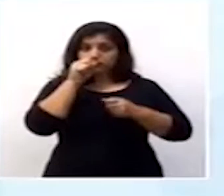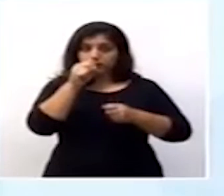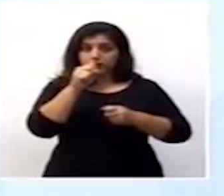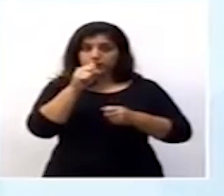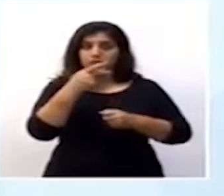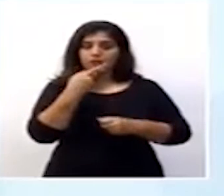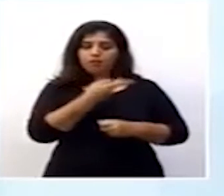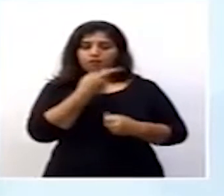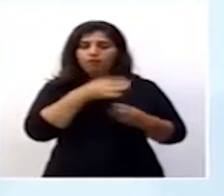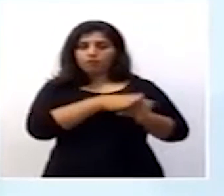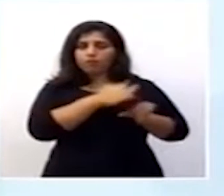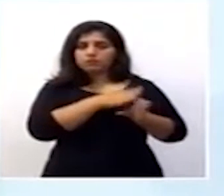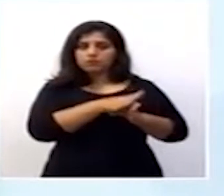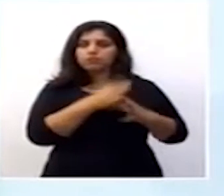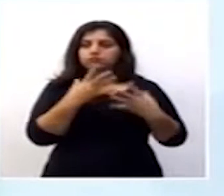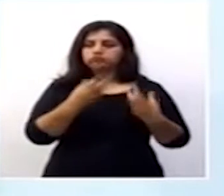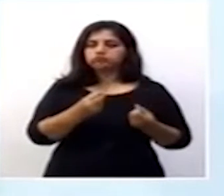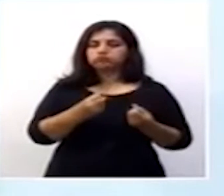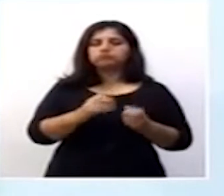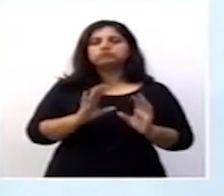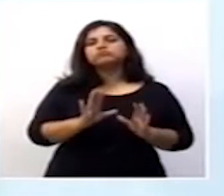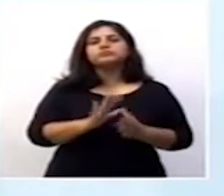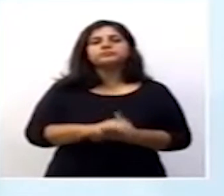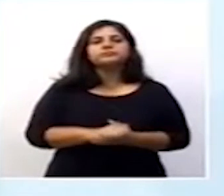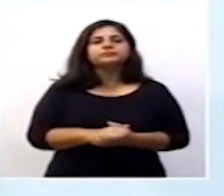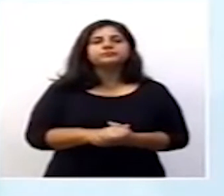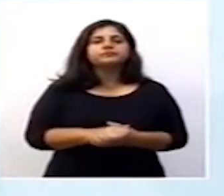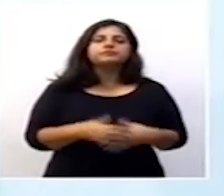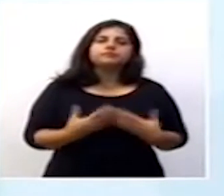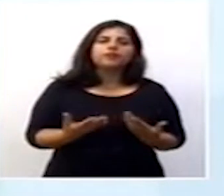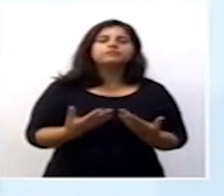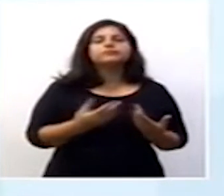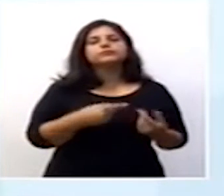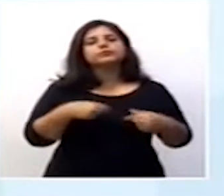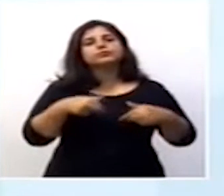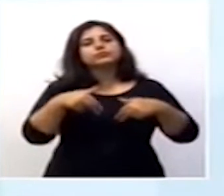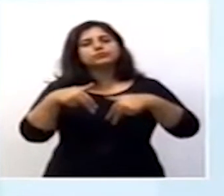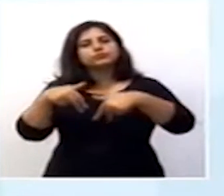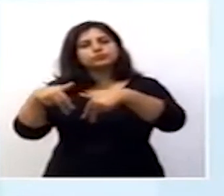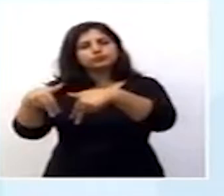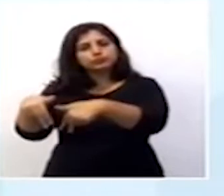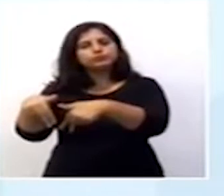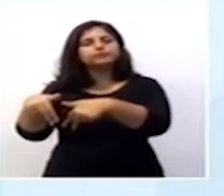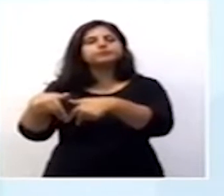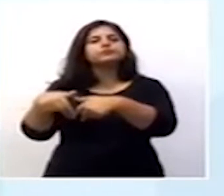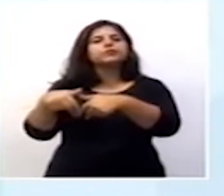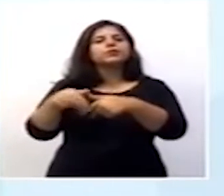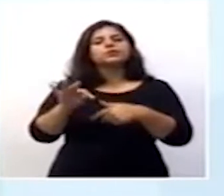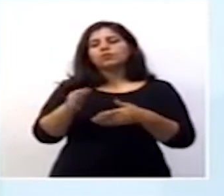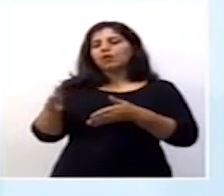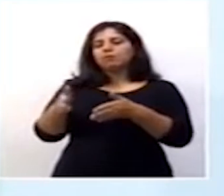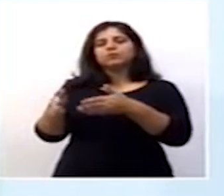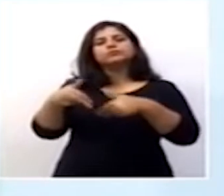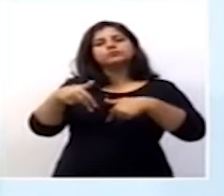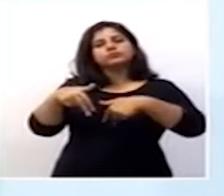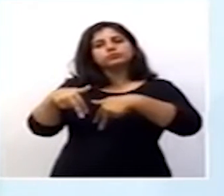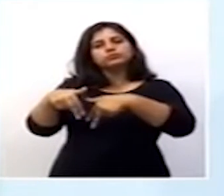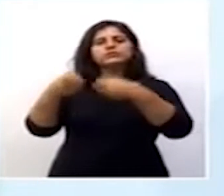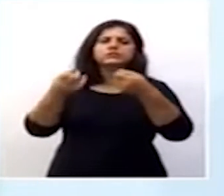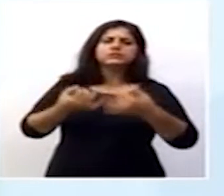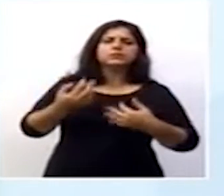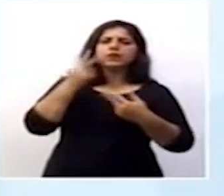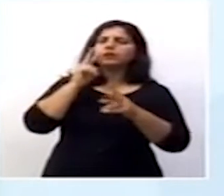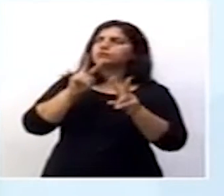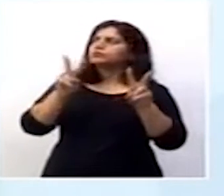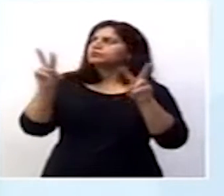fazendo tudo o que eu vou pedindo para você fazer. E assim eles foram. O Tonho foi seguindo o caminho e foi falando tudo o